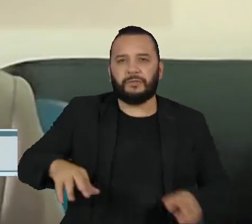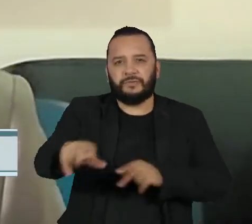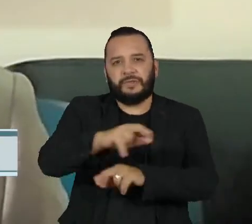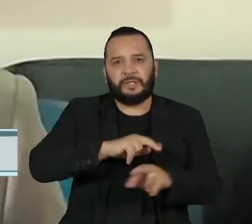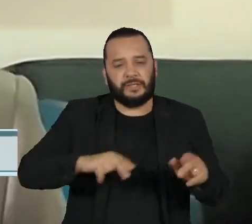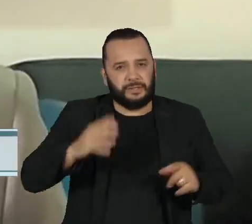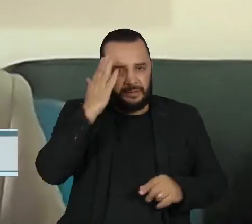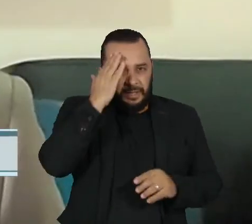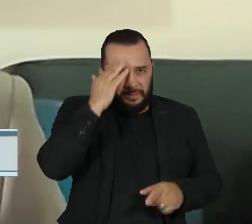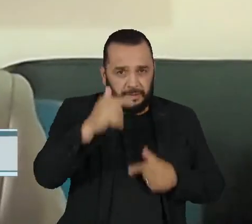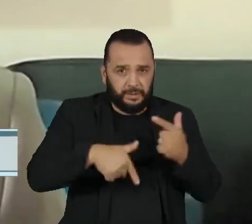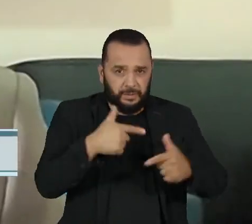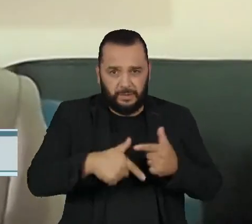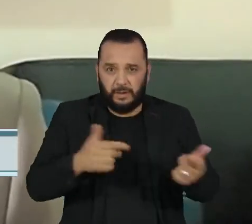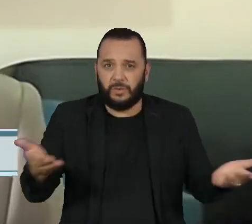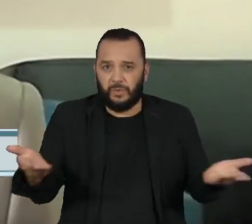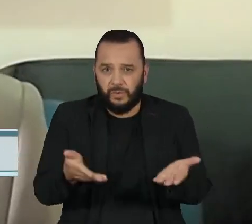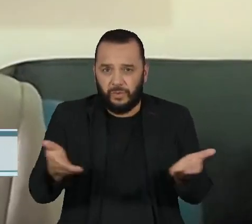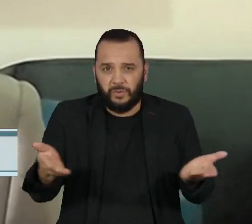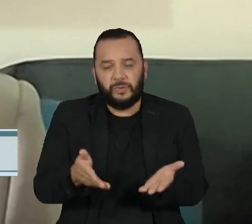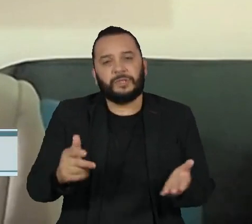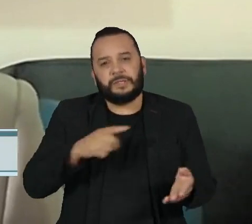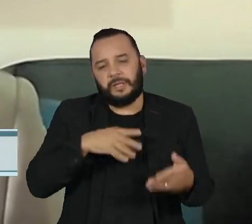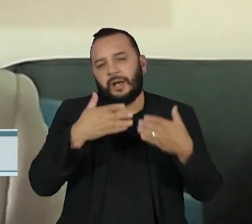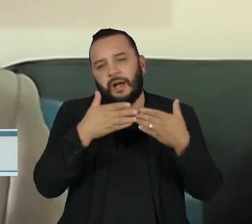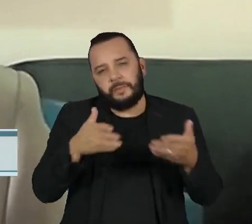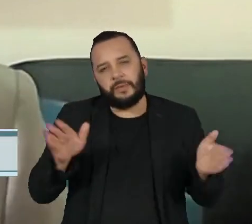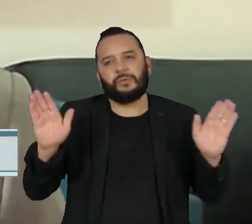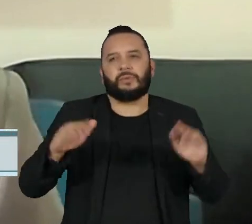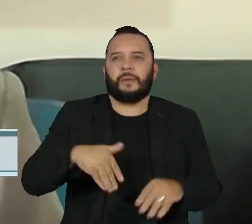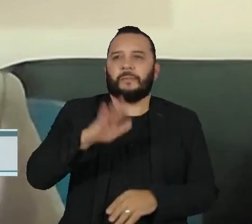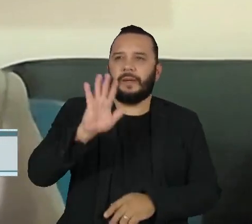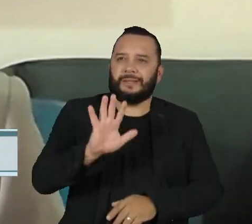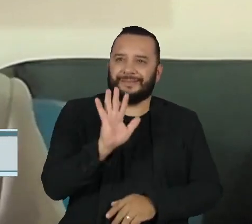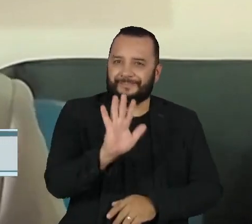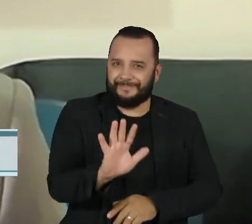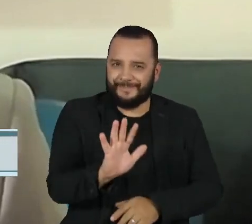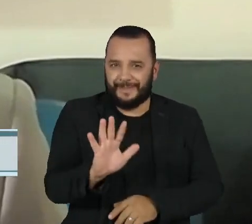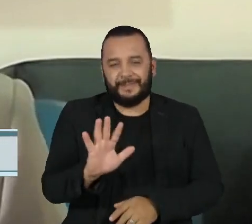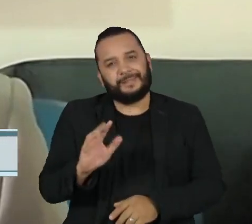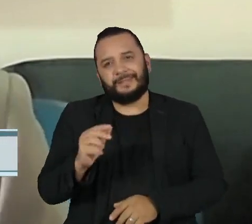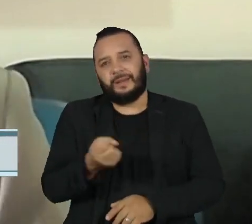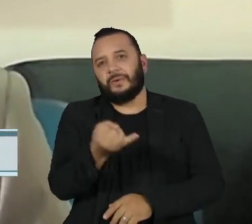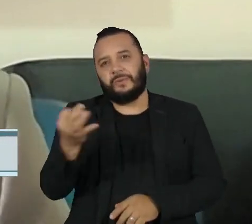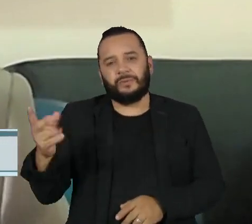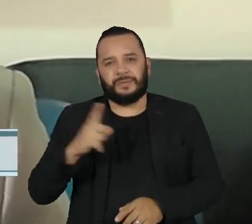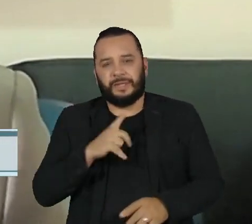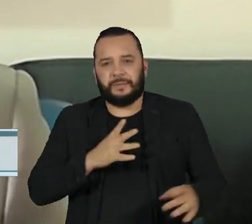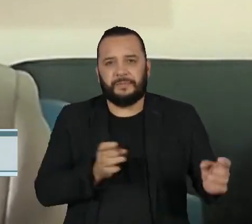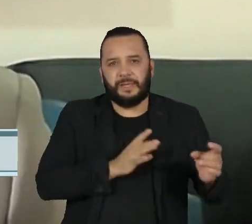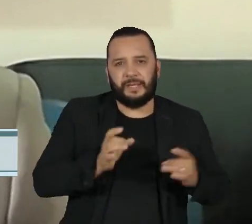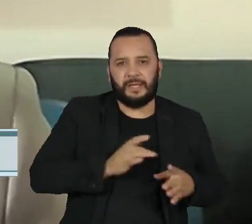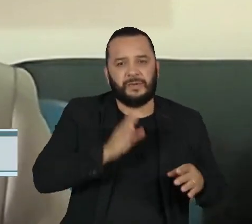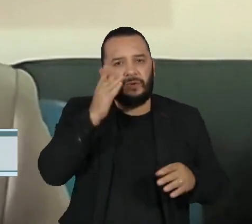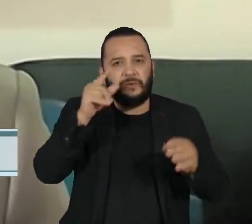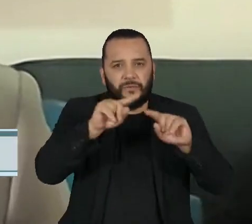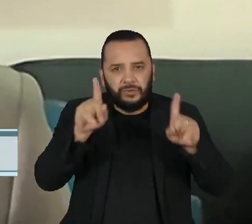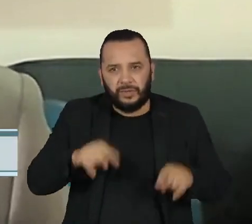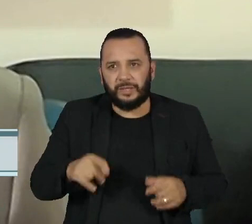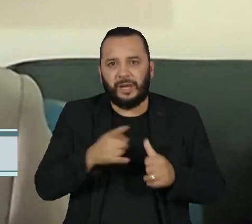a gente sabe que hoje se tem um pouco mais de abertura, mas ainda assim há um medo muito grande, né, daquele funcionário,